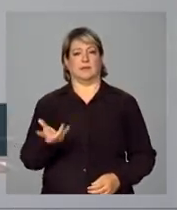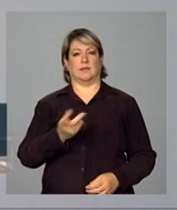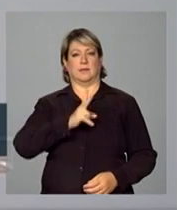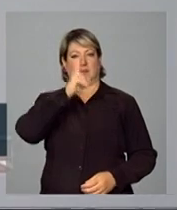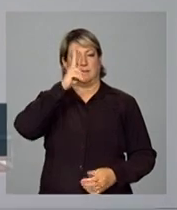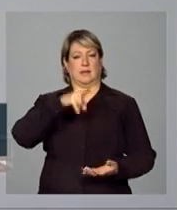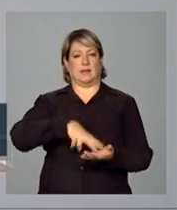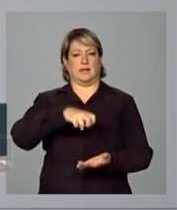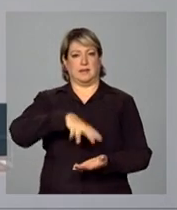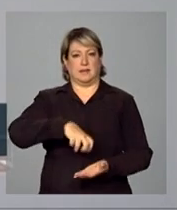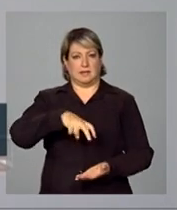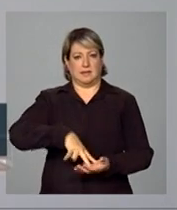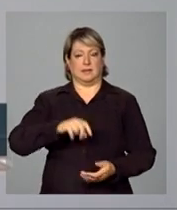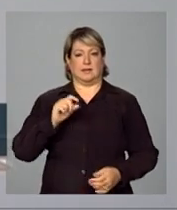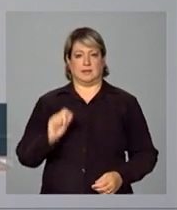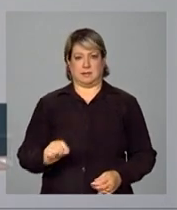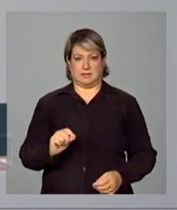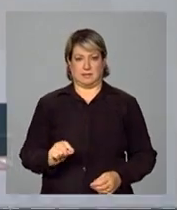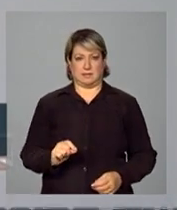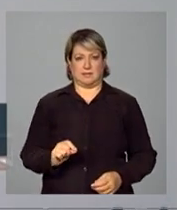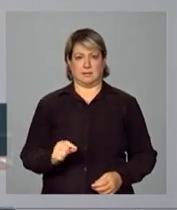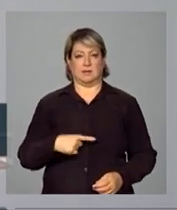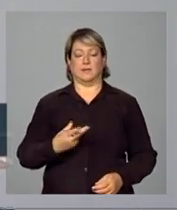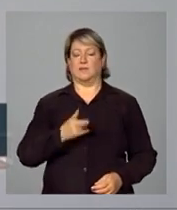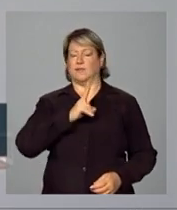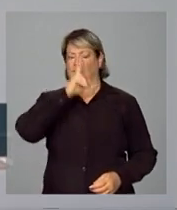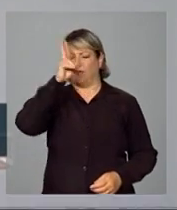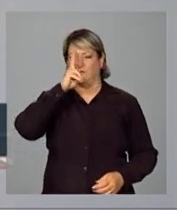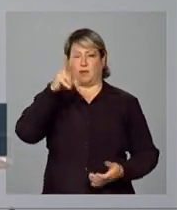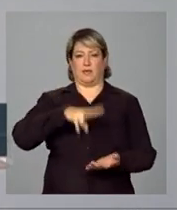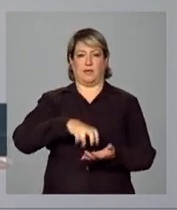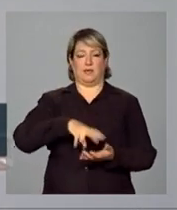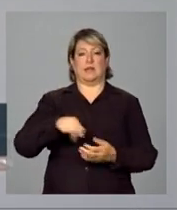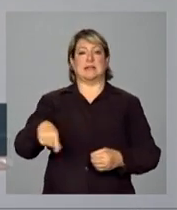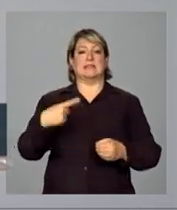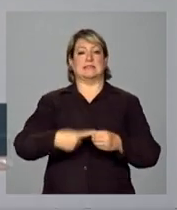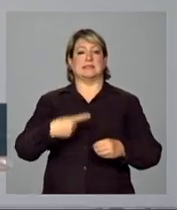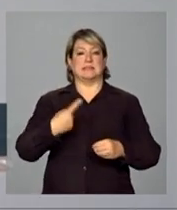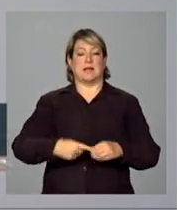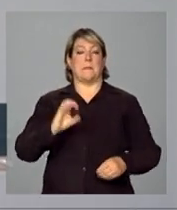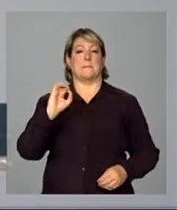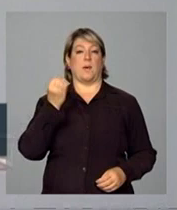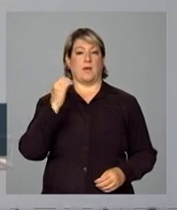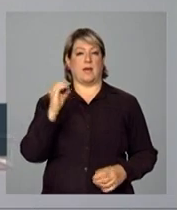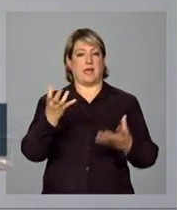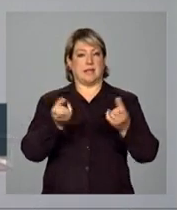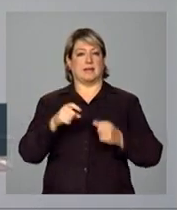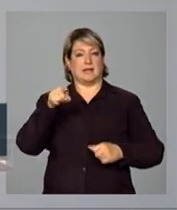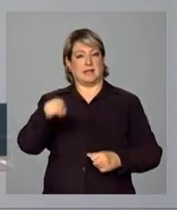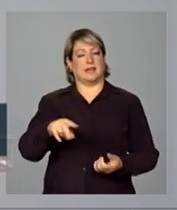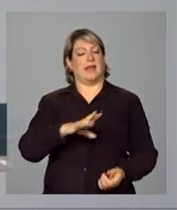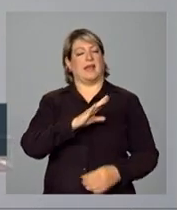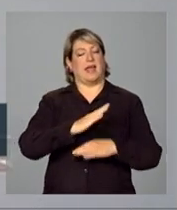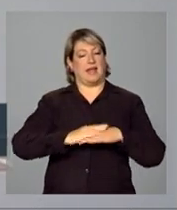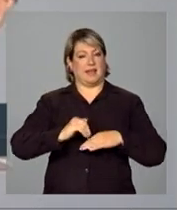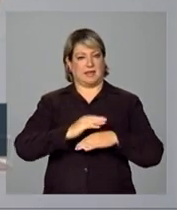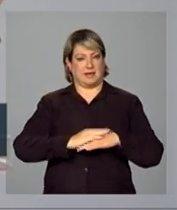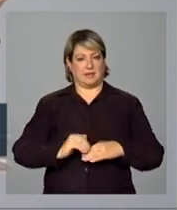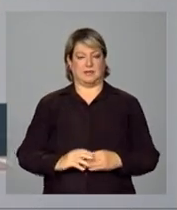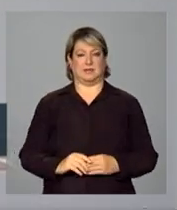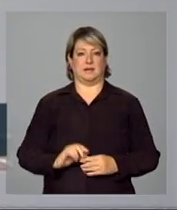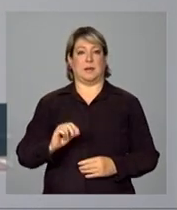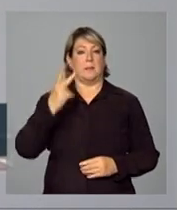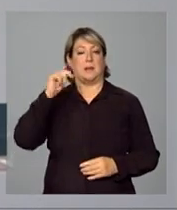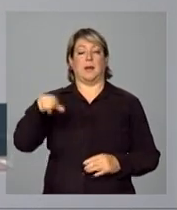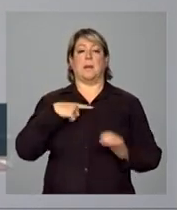alegria, enorme júbilo, que a cidade de Porto Alegre lhe acolhe com carinho. Para mostrar